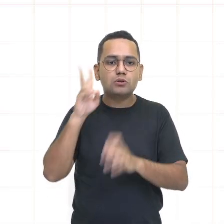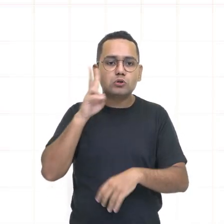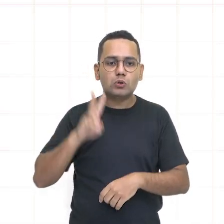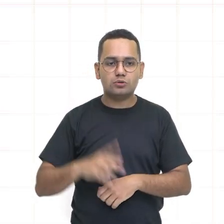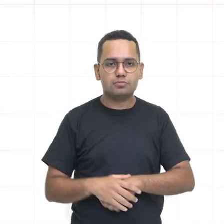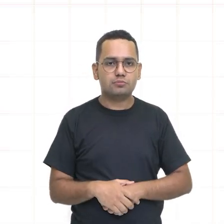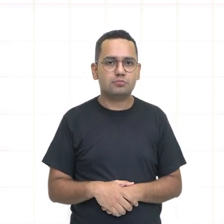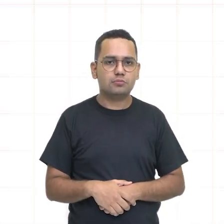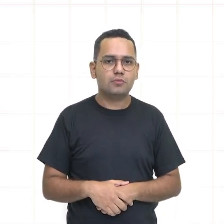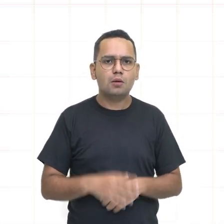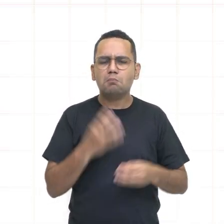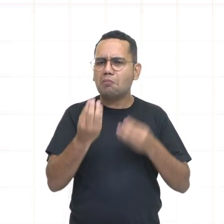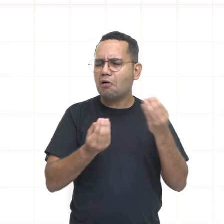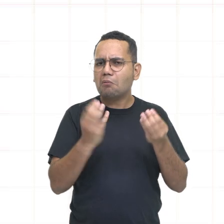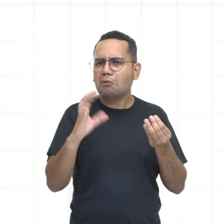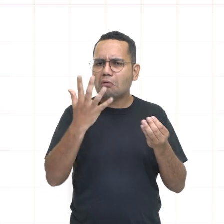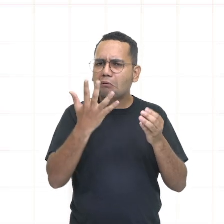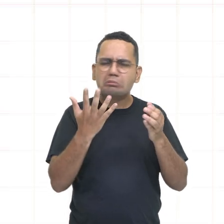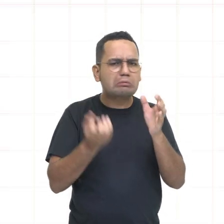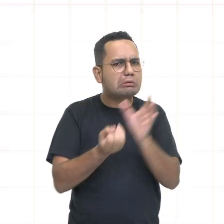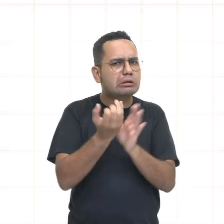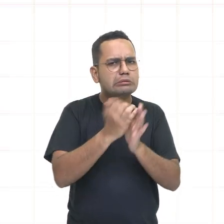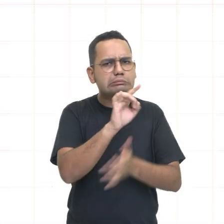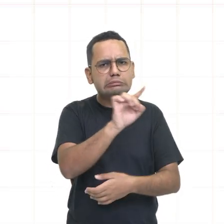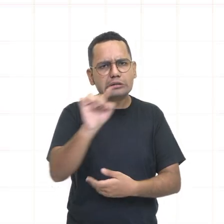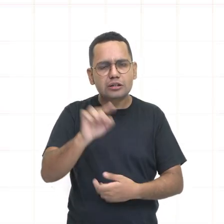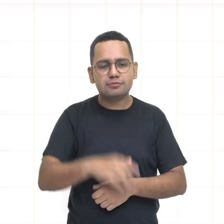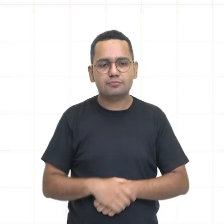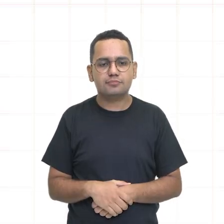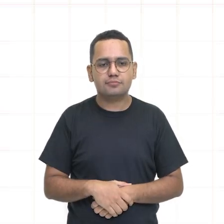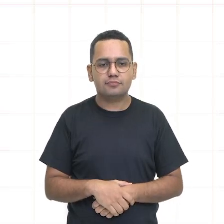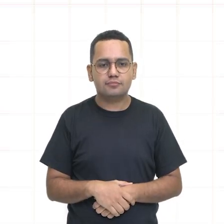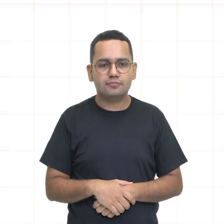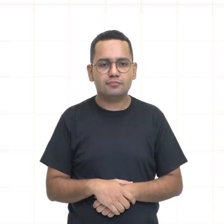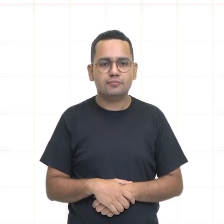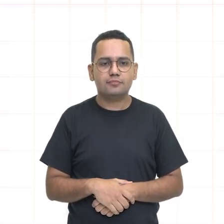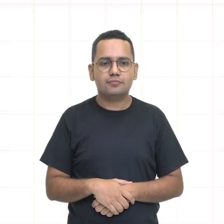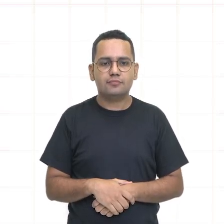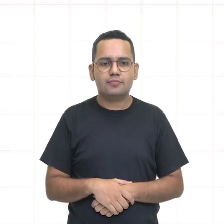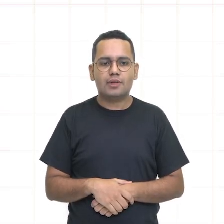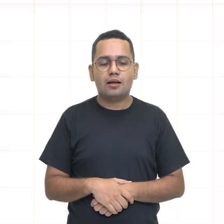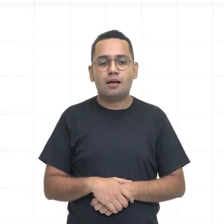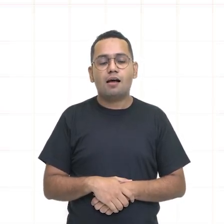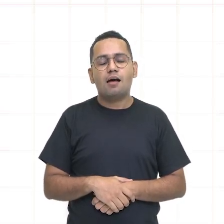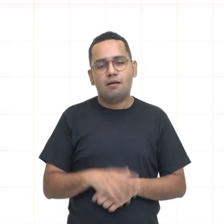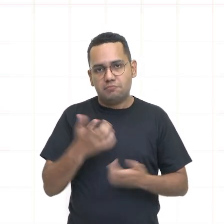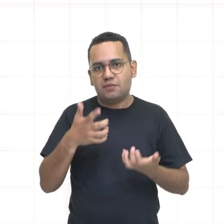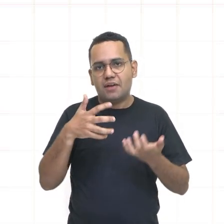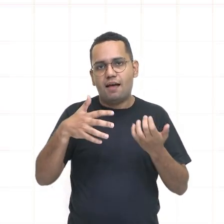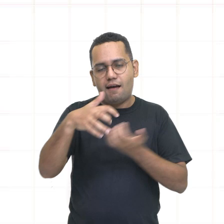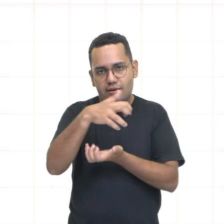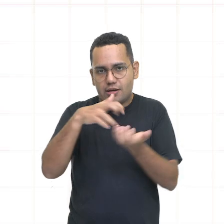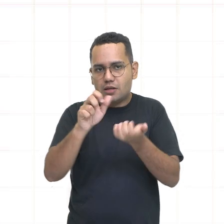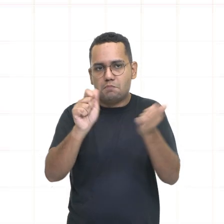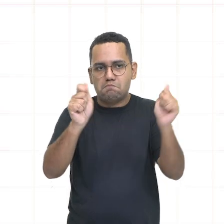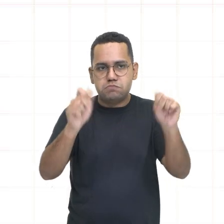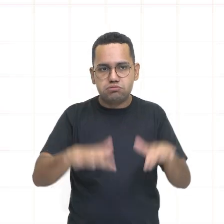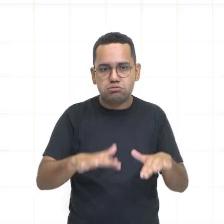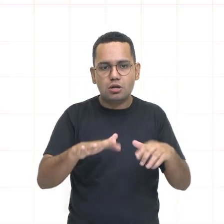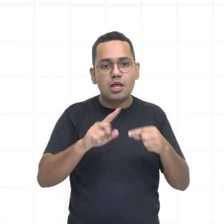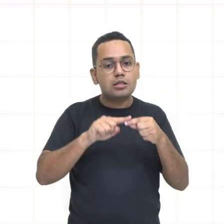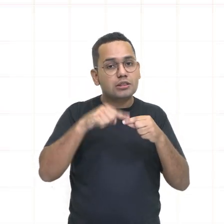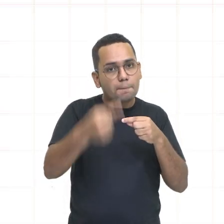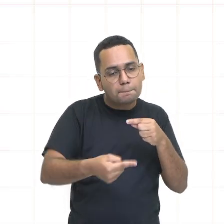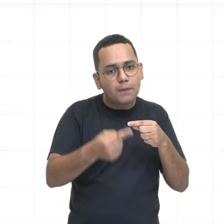eles entrassem em vigor? Vamos observar a crise pós-Primeira Guerra Mundial, com instabilidade